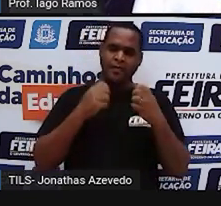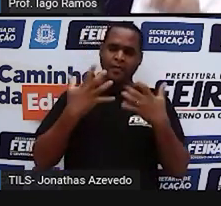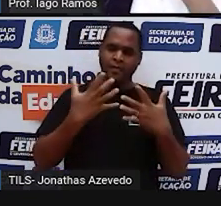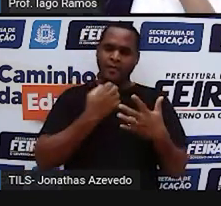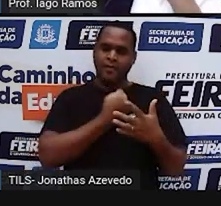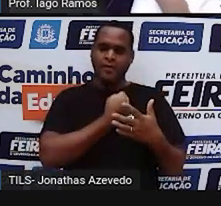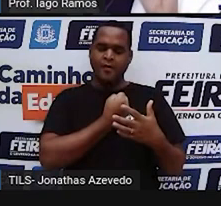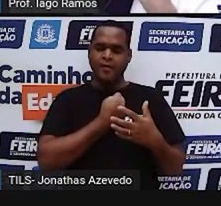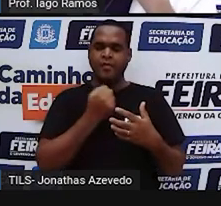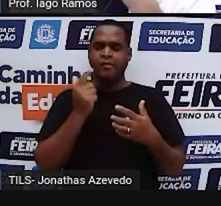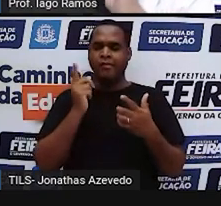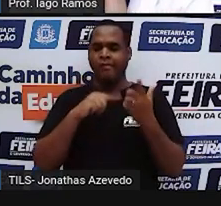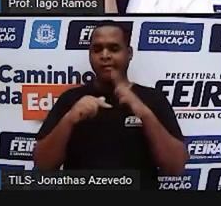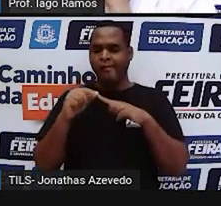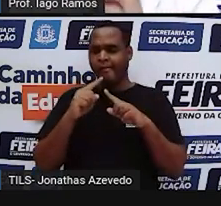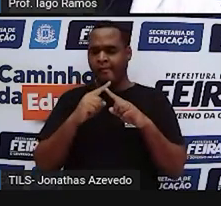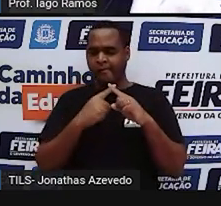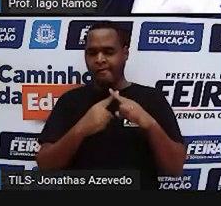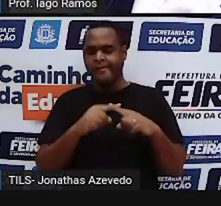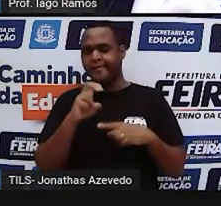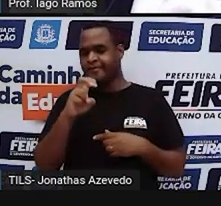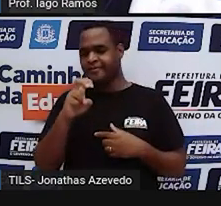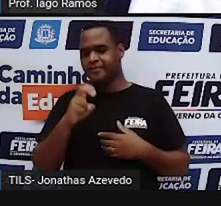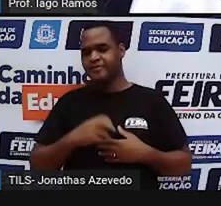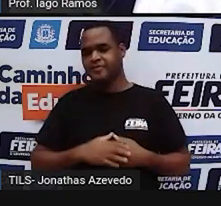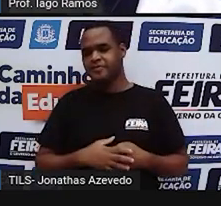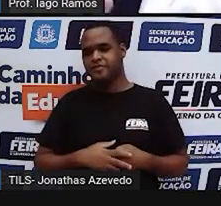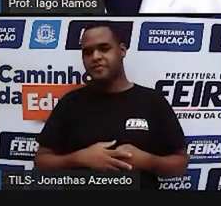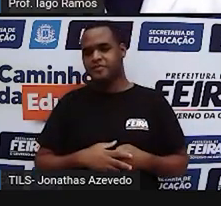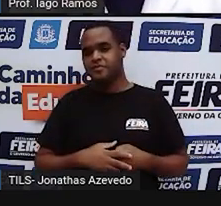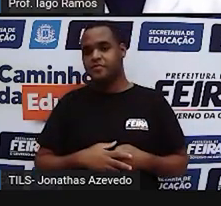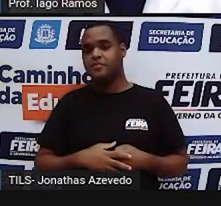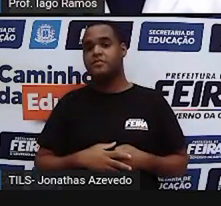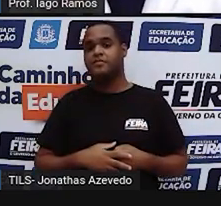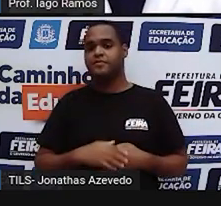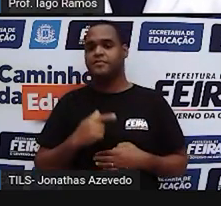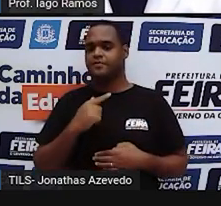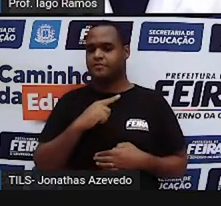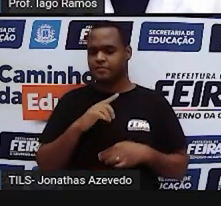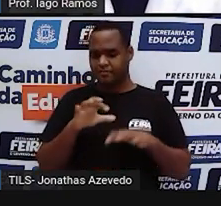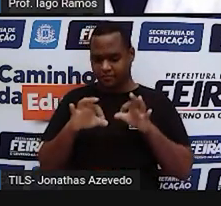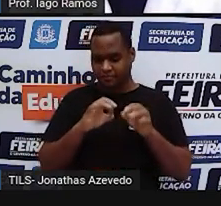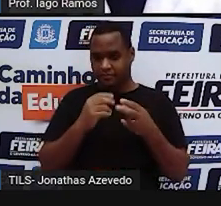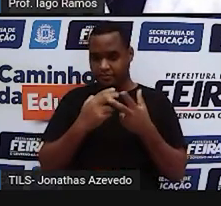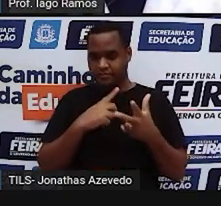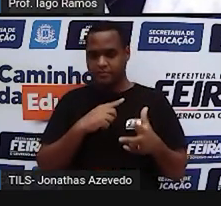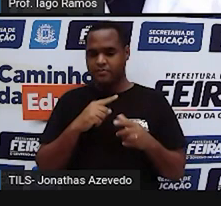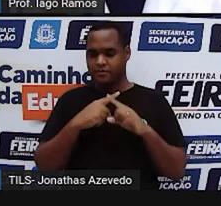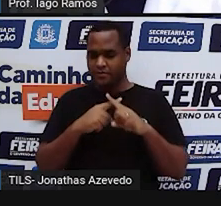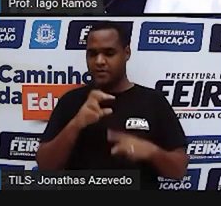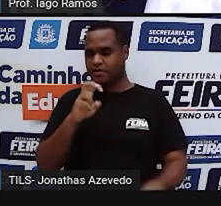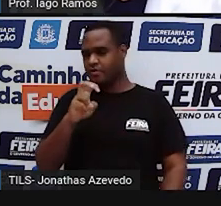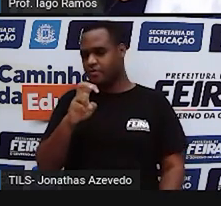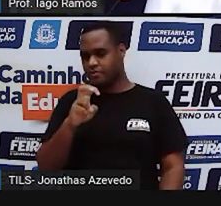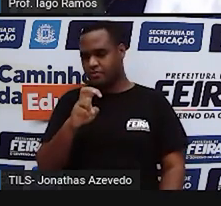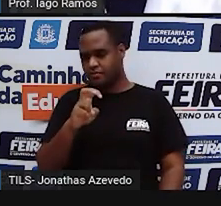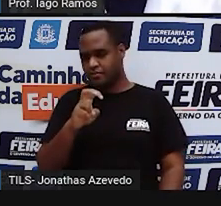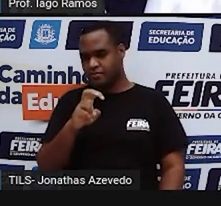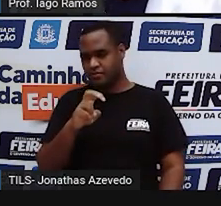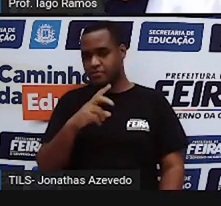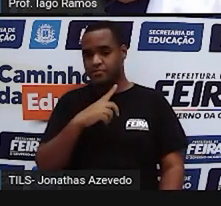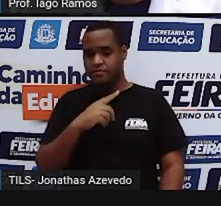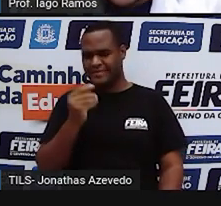calçado você vai multiplicar por cinco vai digitar na calculadora vezes 5 e não